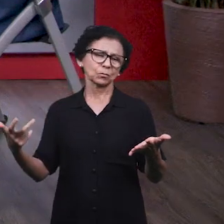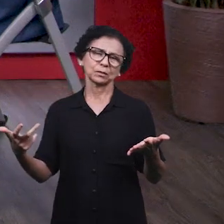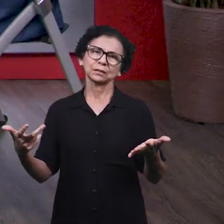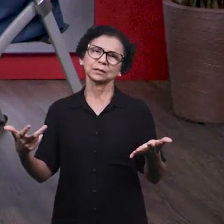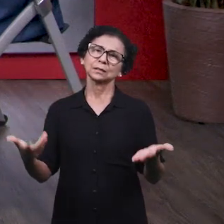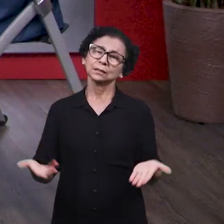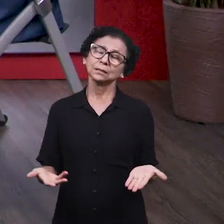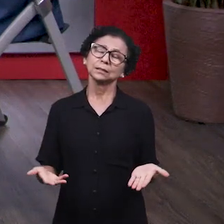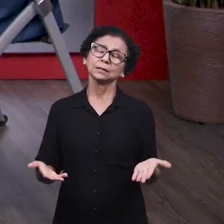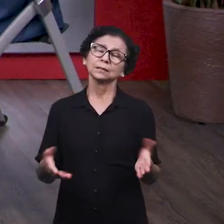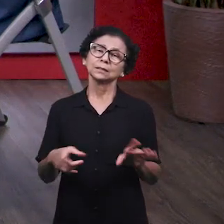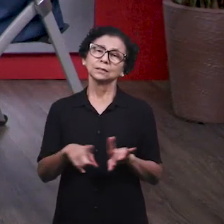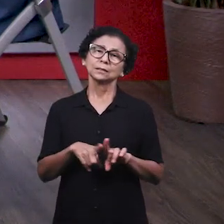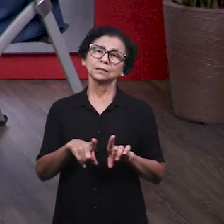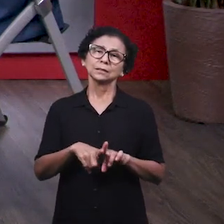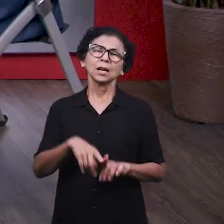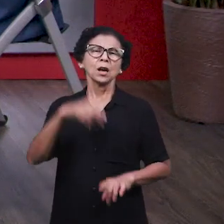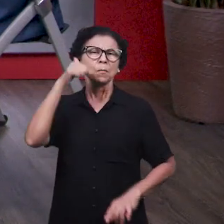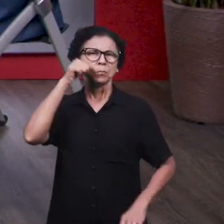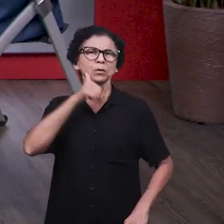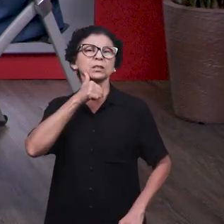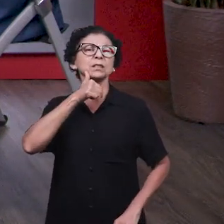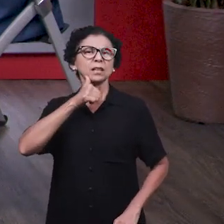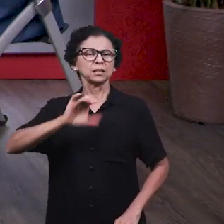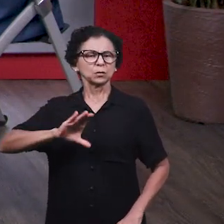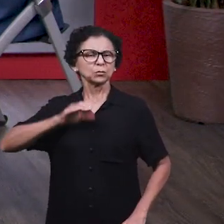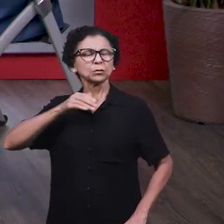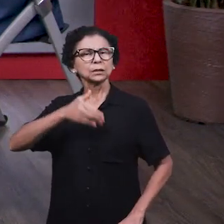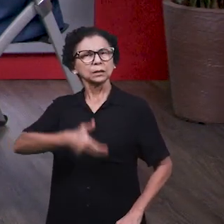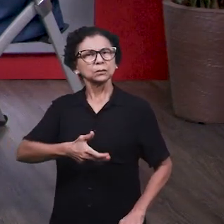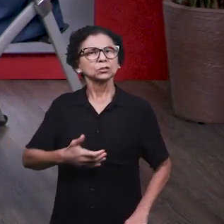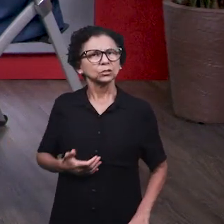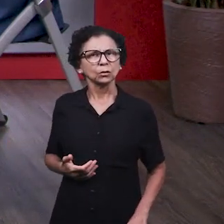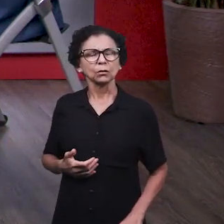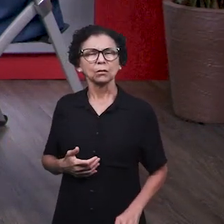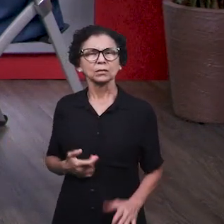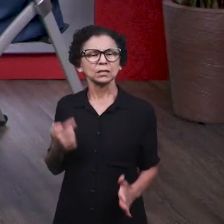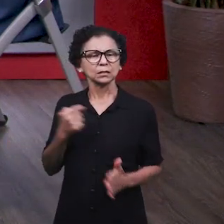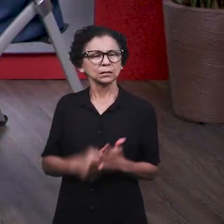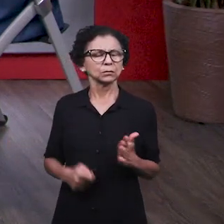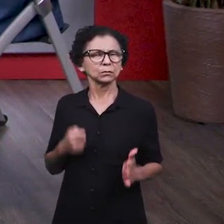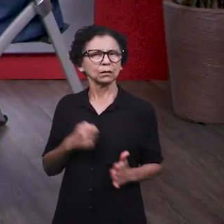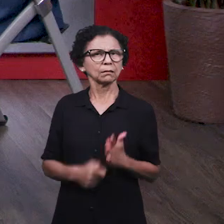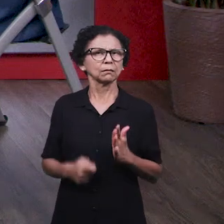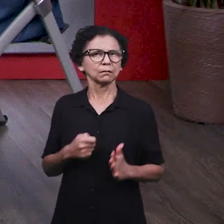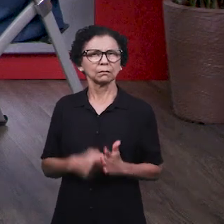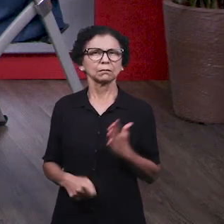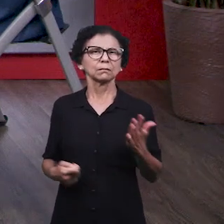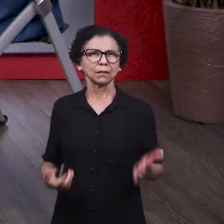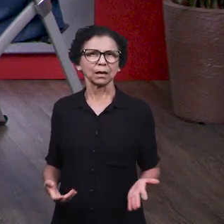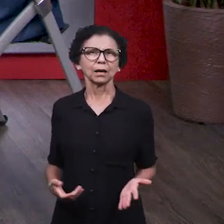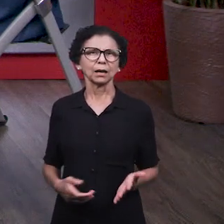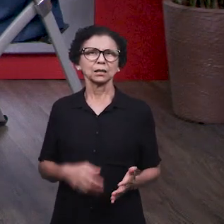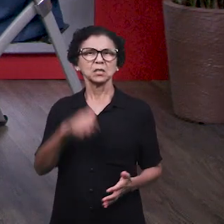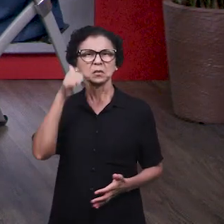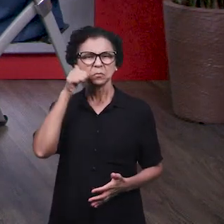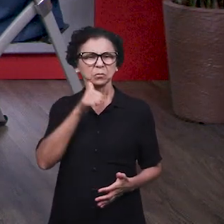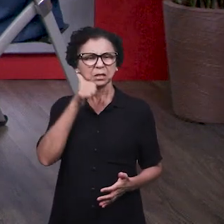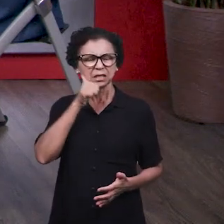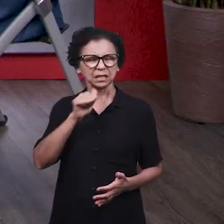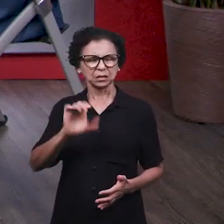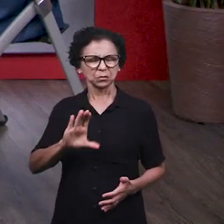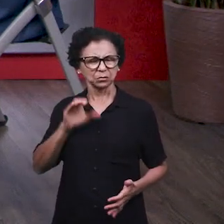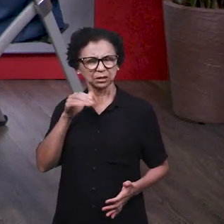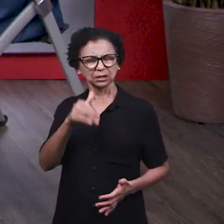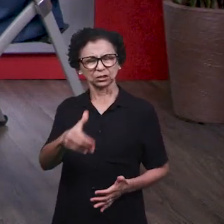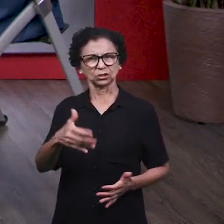que foram, assim, coadjuvantes de lutas e que colaboraram, que se notabilizaram, né.